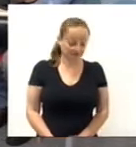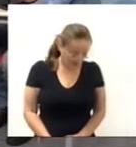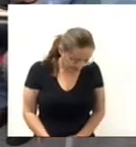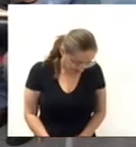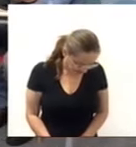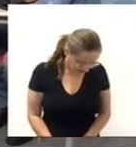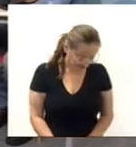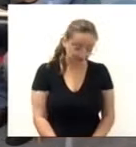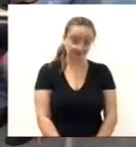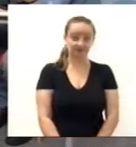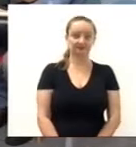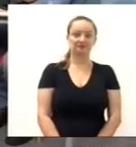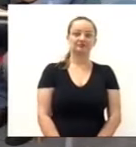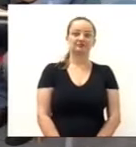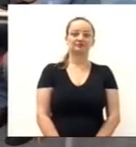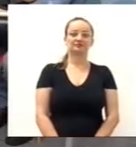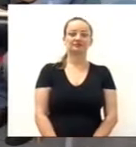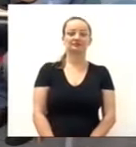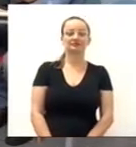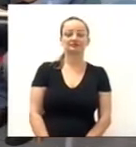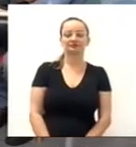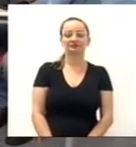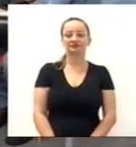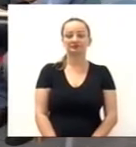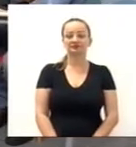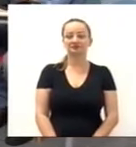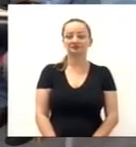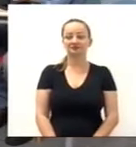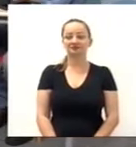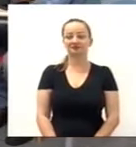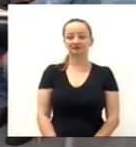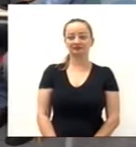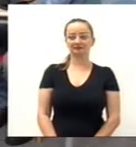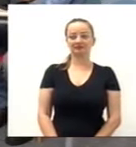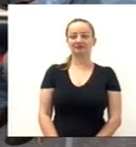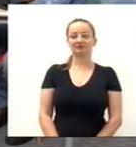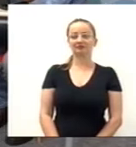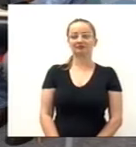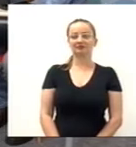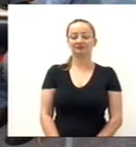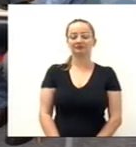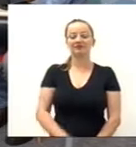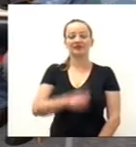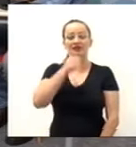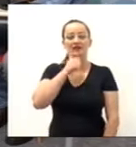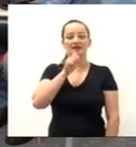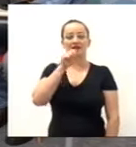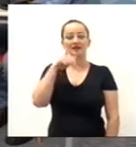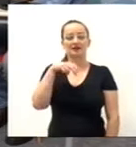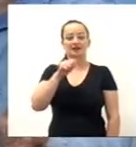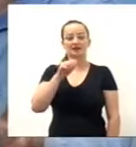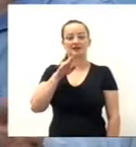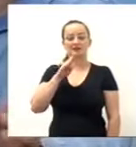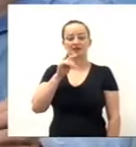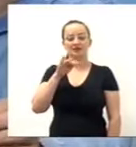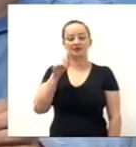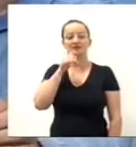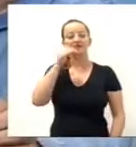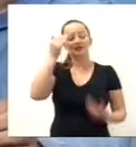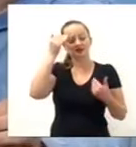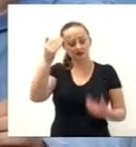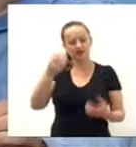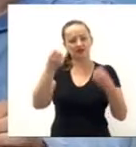Quanto deu? Quem que falou aí? Vamos lá. Não, a Ana Beatriz só está agradecendo, boa aula, que está sendo uma boa